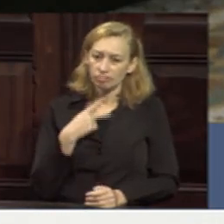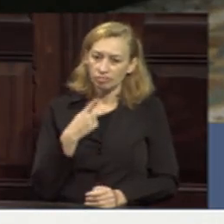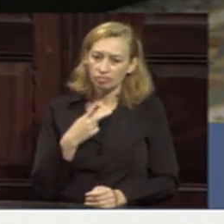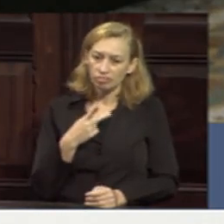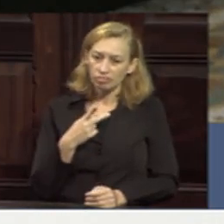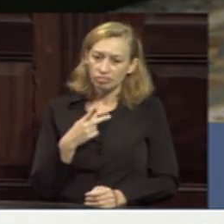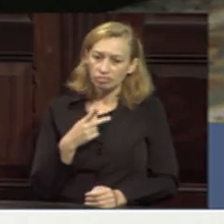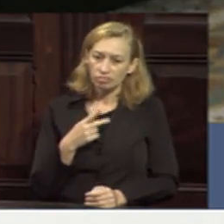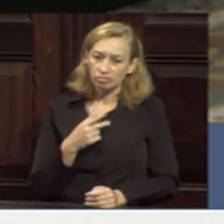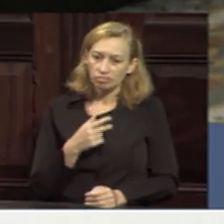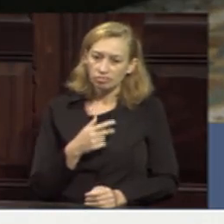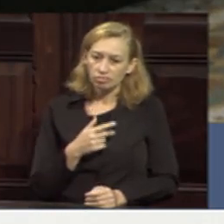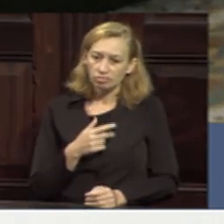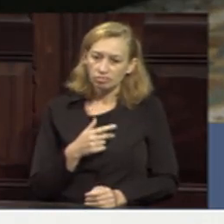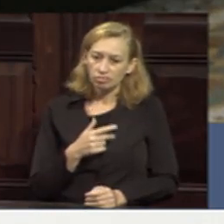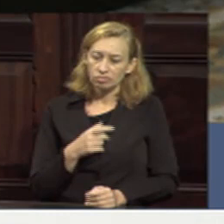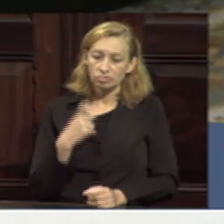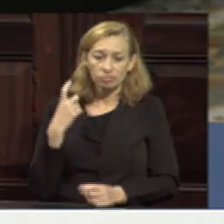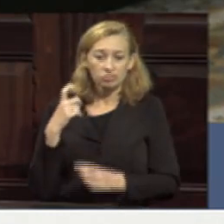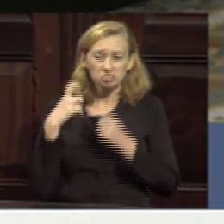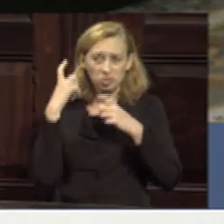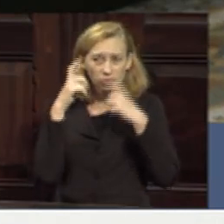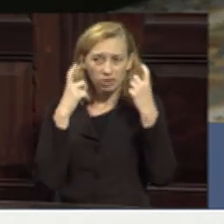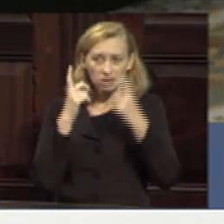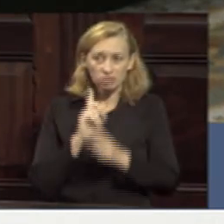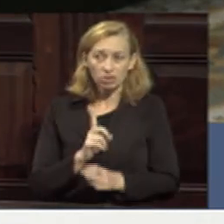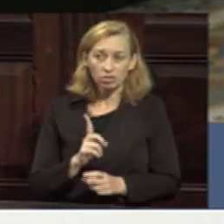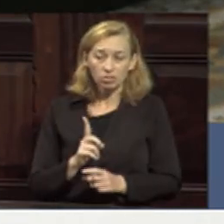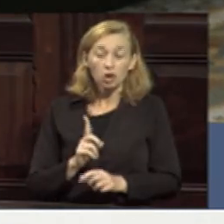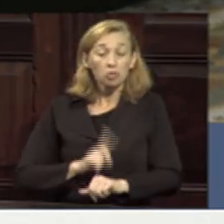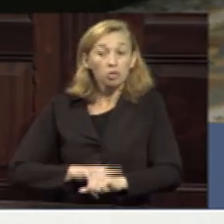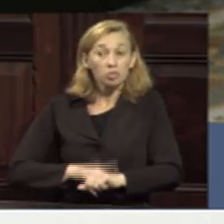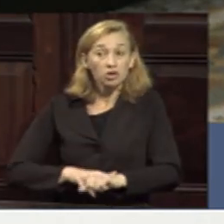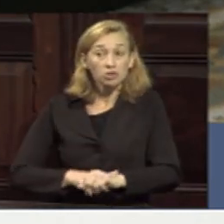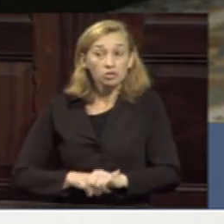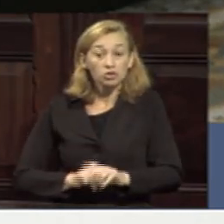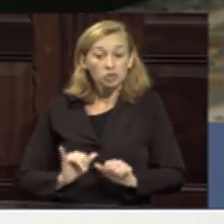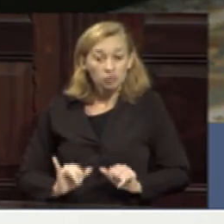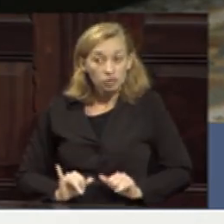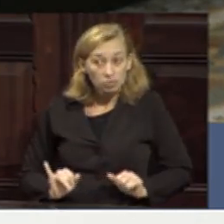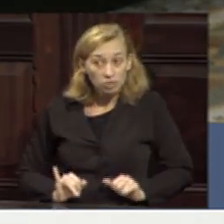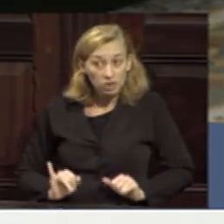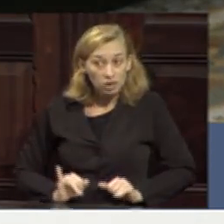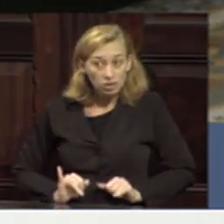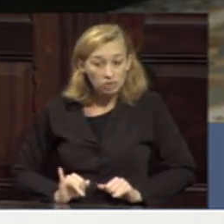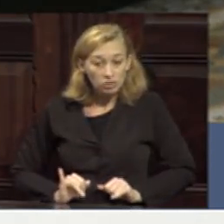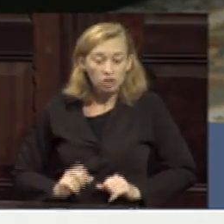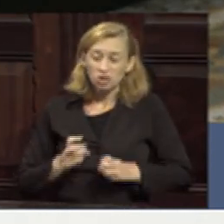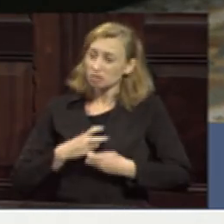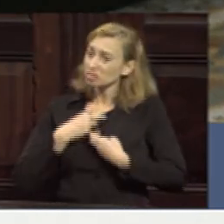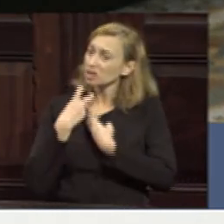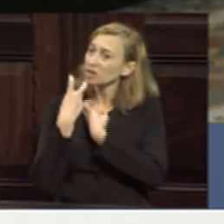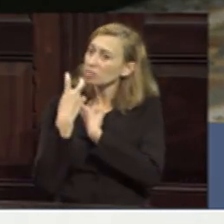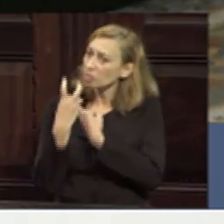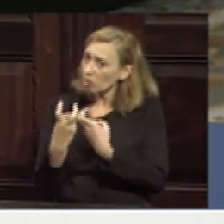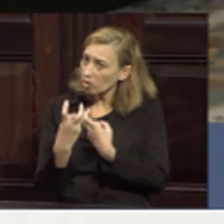num momento de grande sofrimento e de grande clamor,